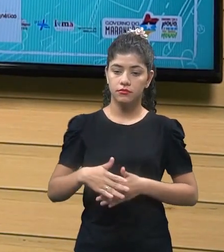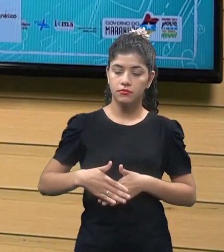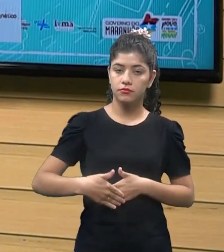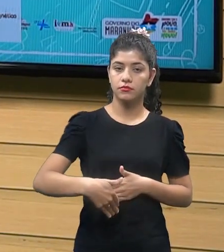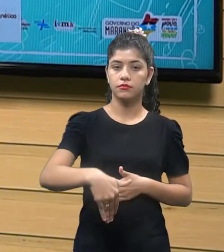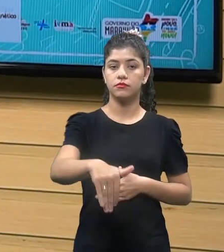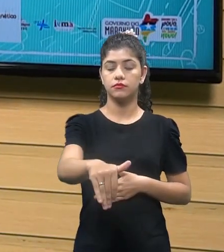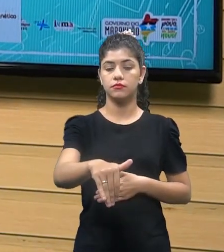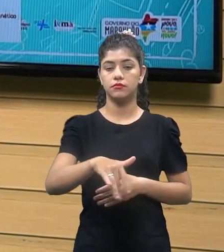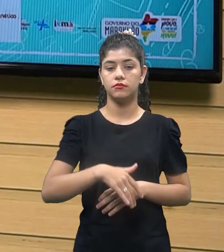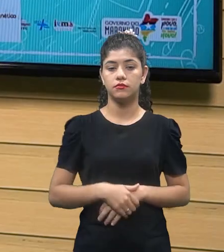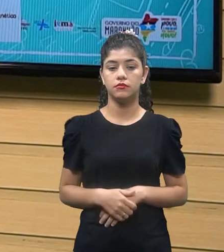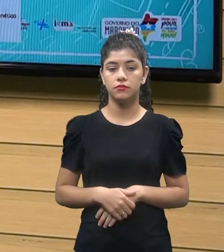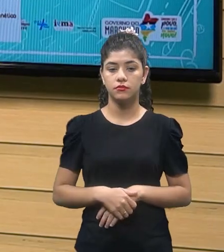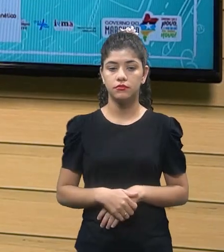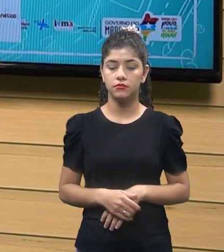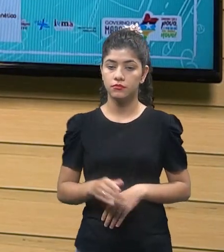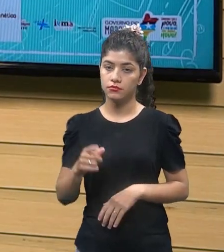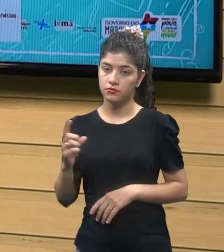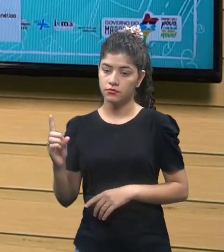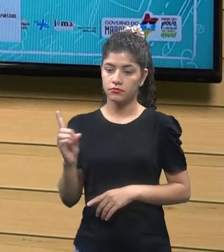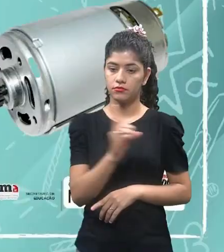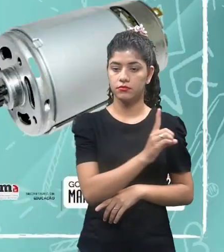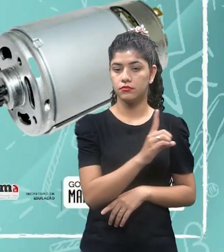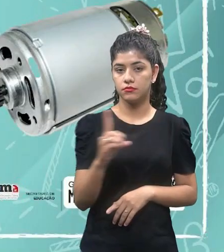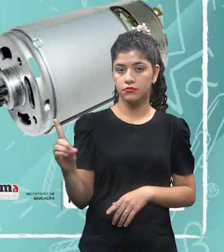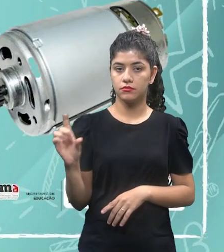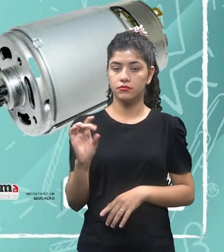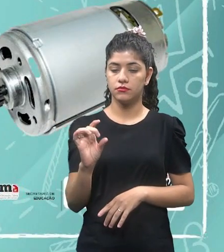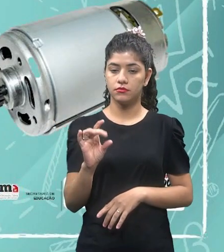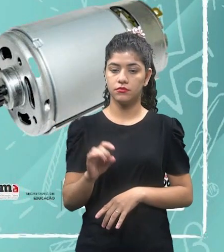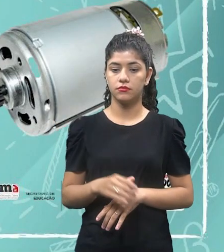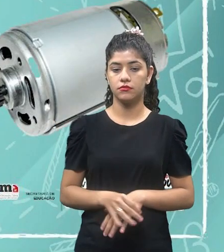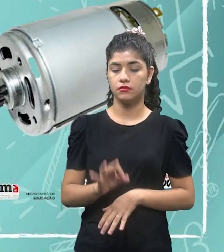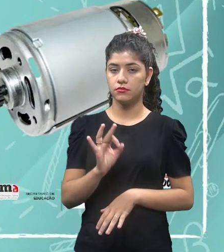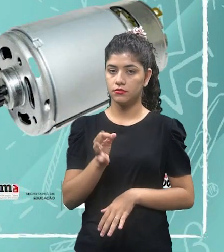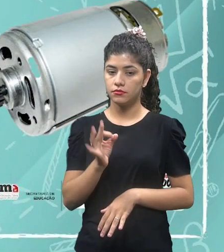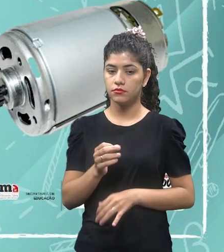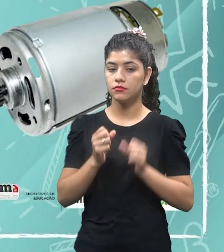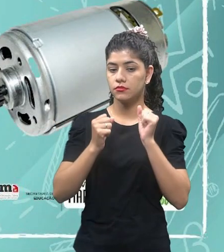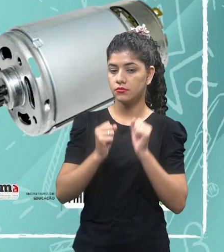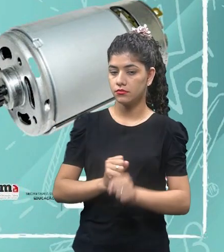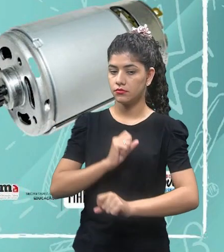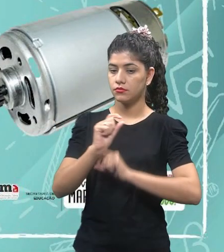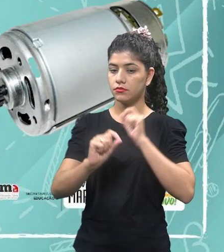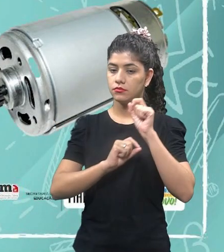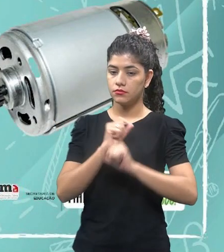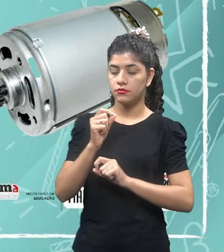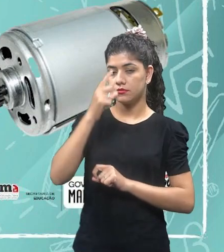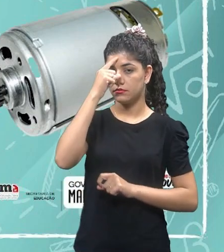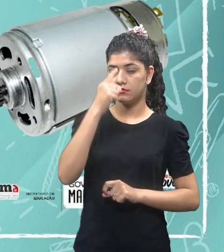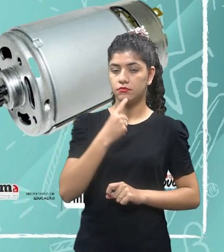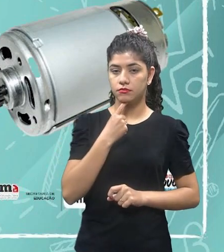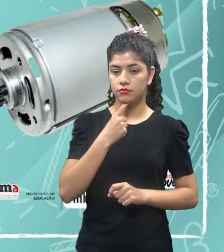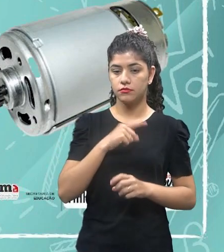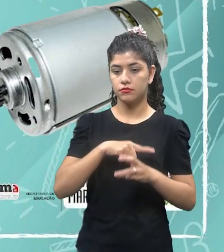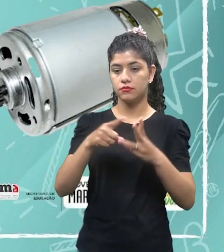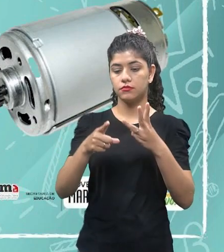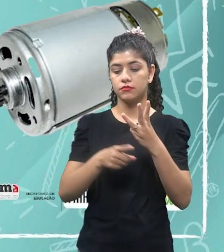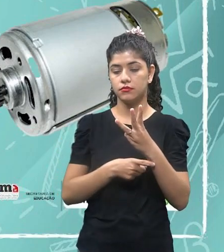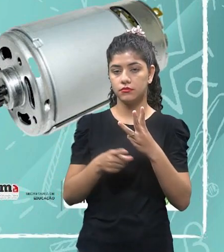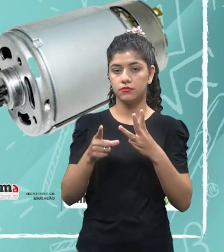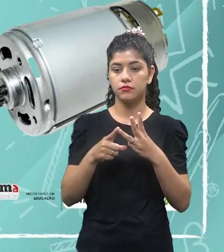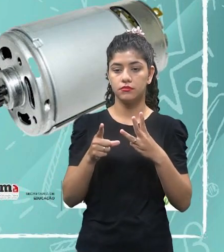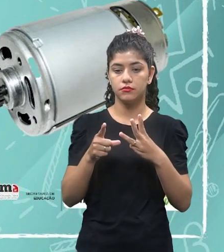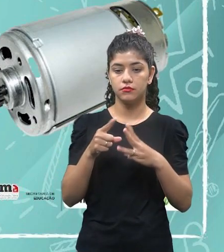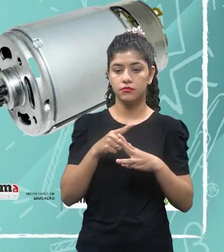fluxo contínuo e unidirecional. Certo? Então aqui, ó, vocês podem acompanhar aí na imagem,